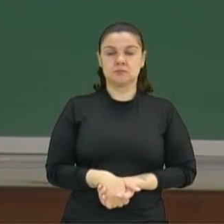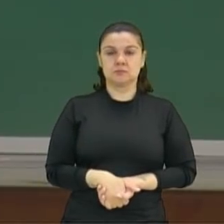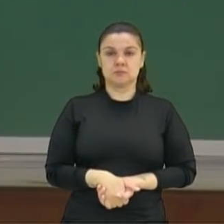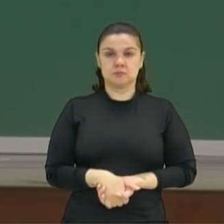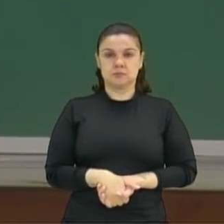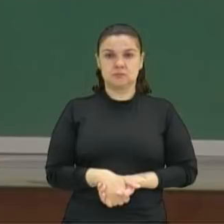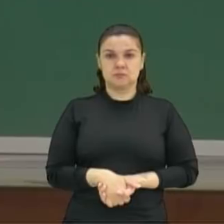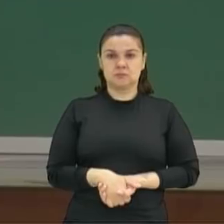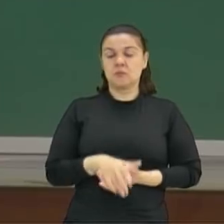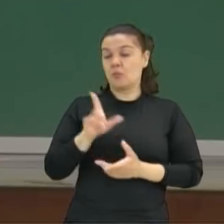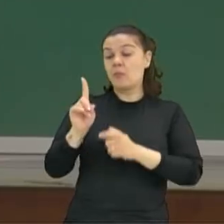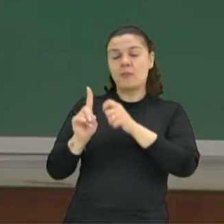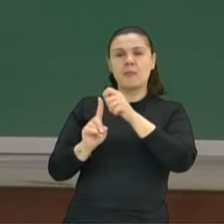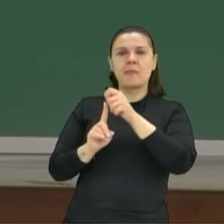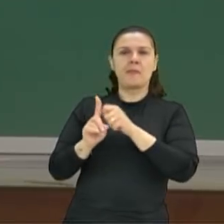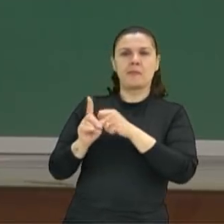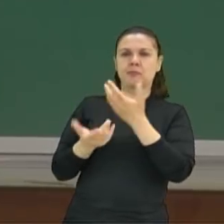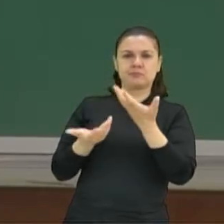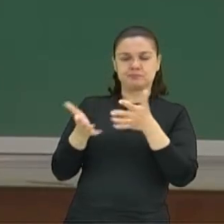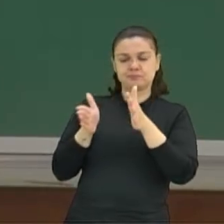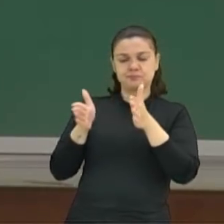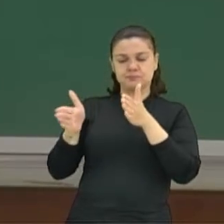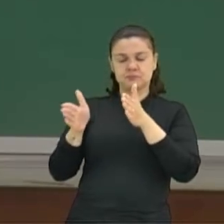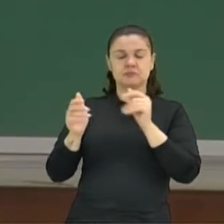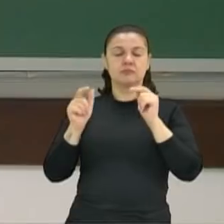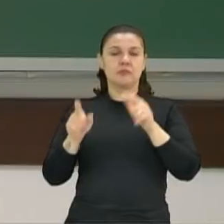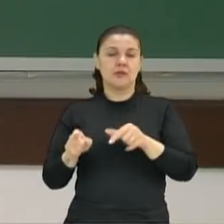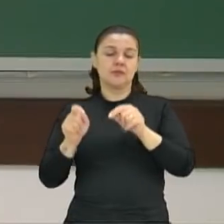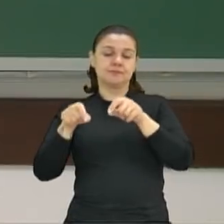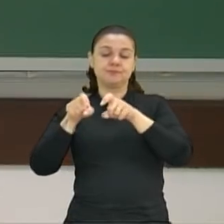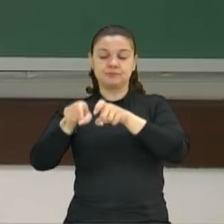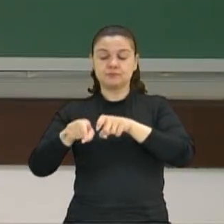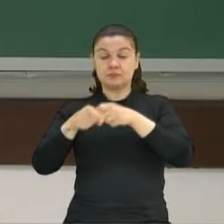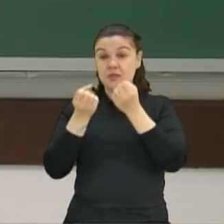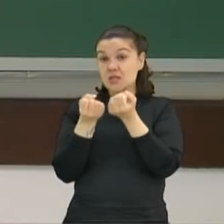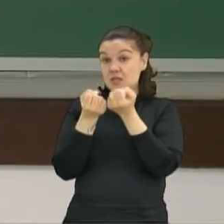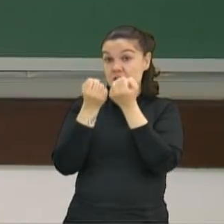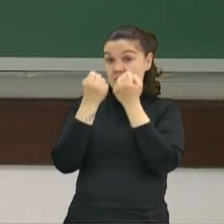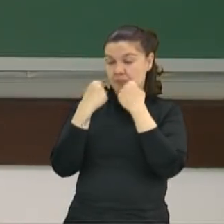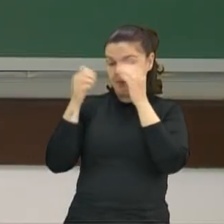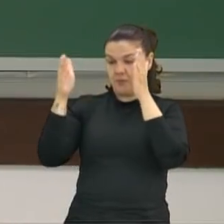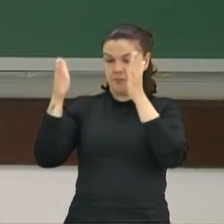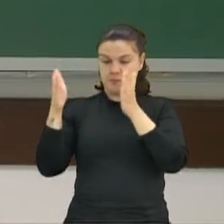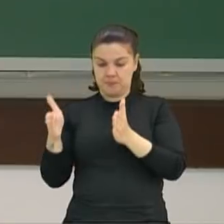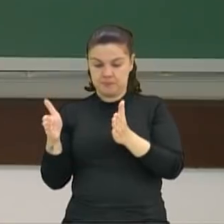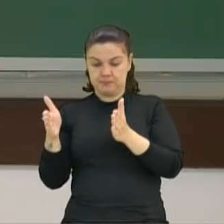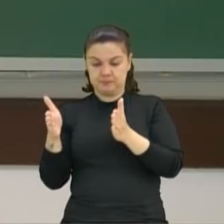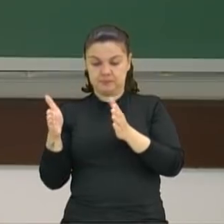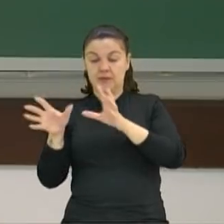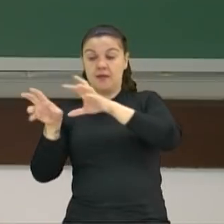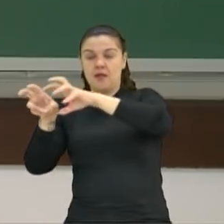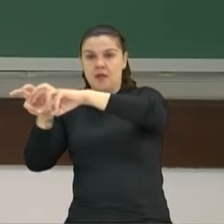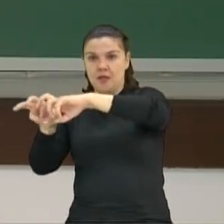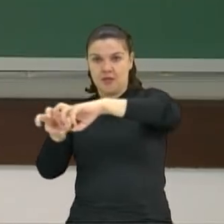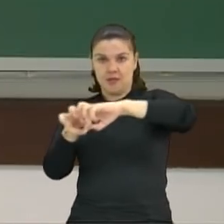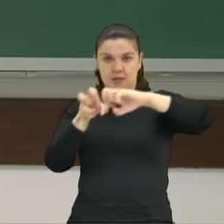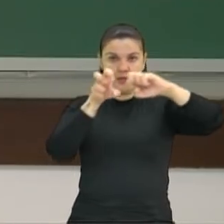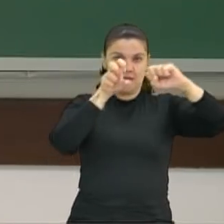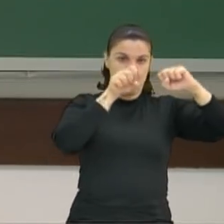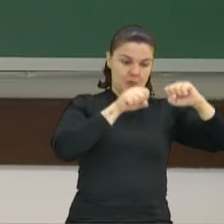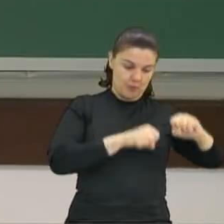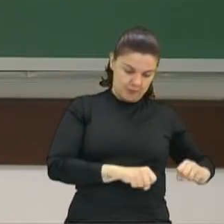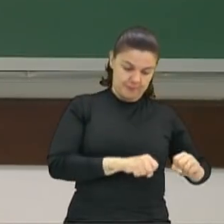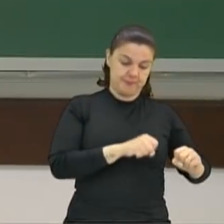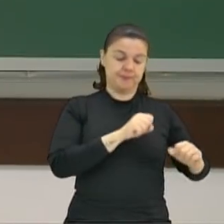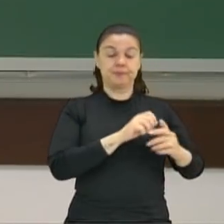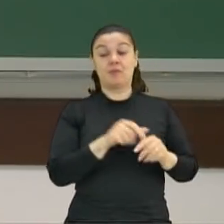determinado mês, por exemplo, determinados meses é cultivado milho, e no outro daí é colhido